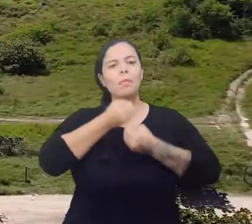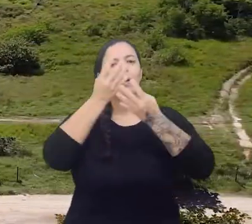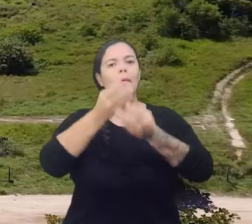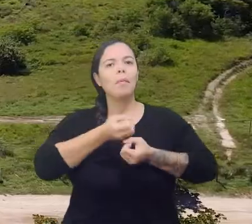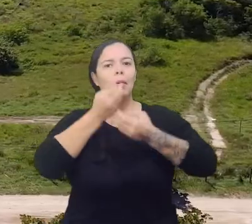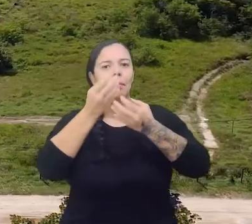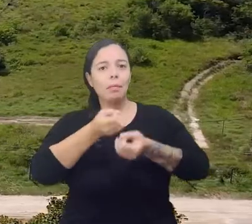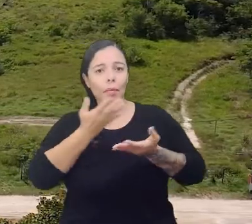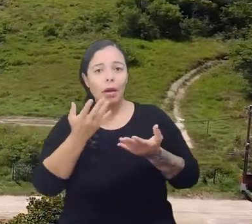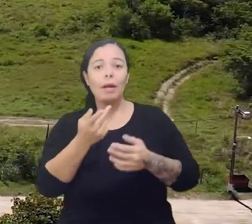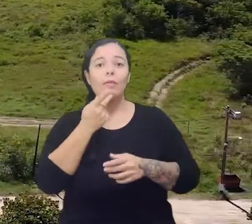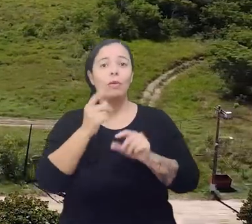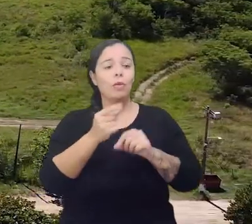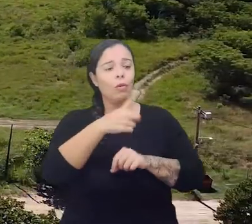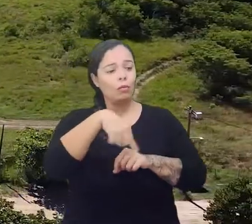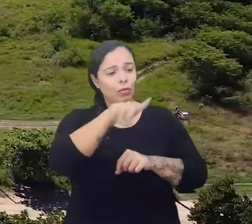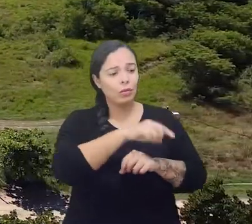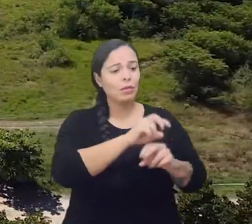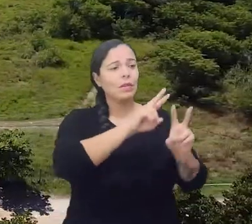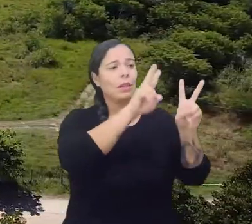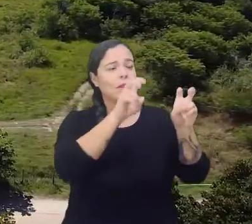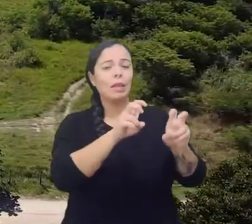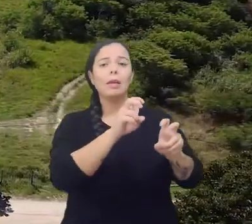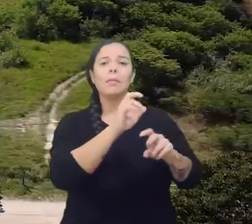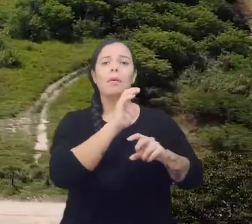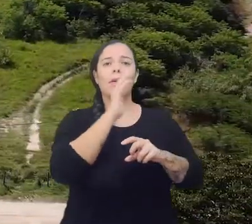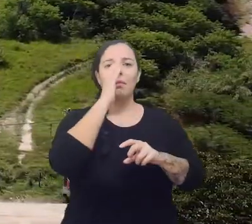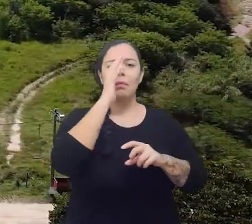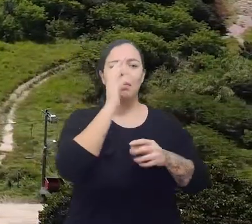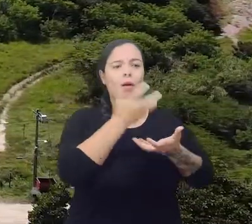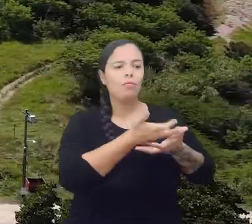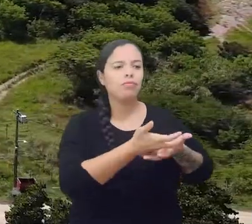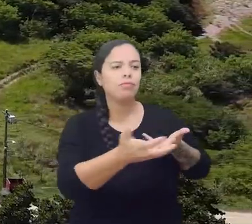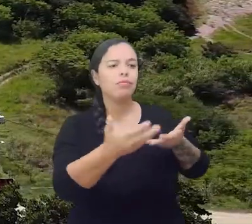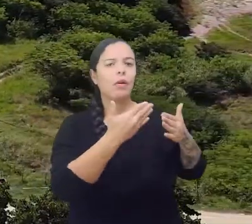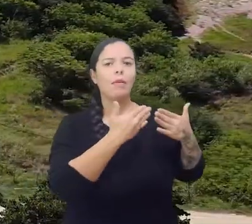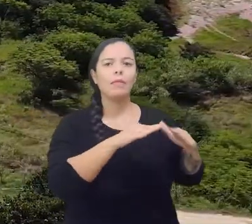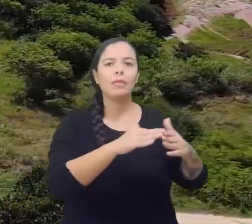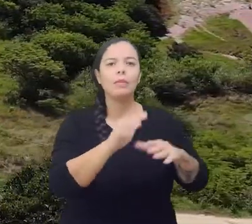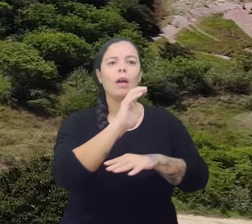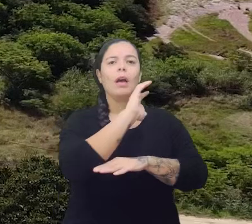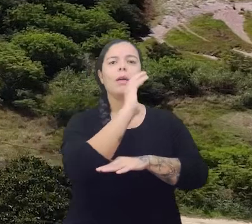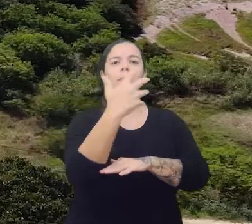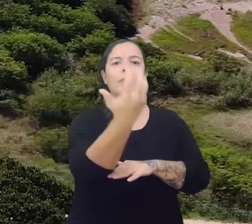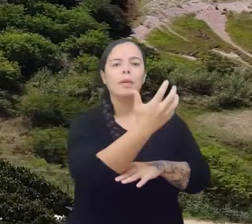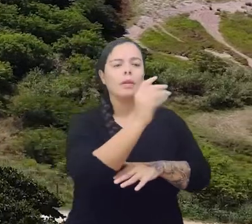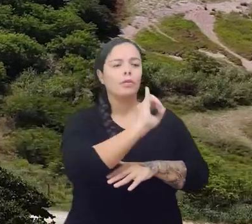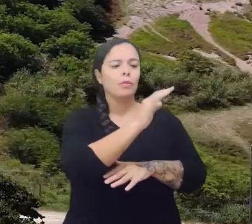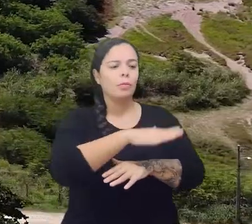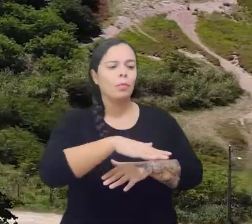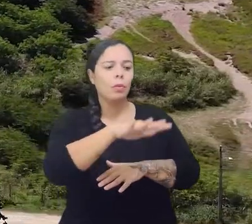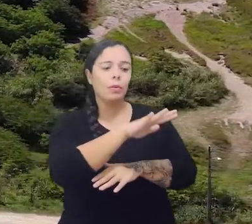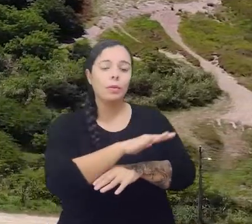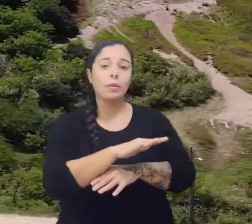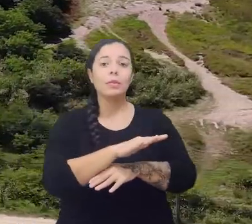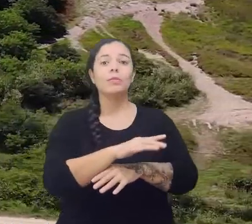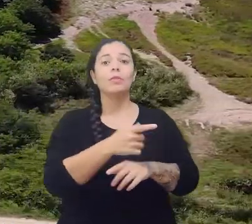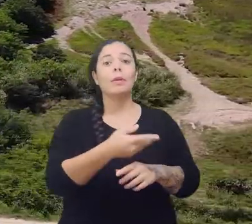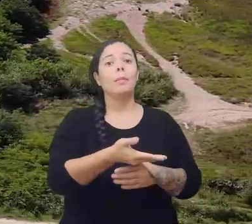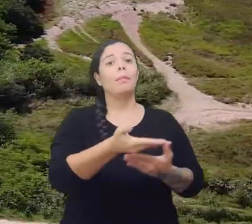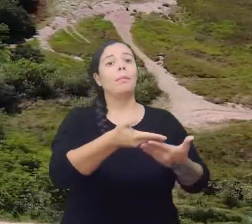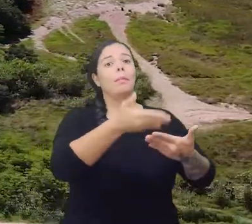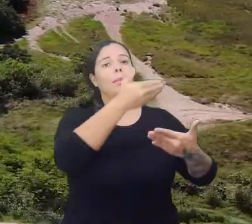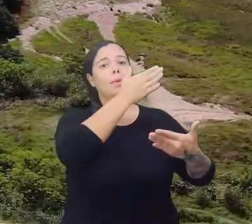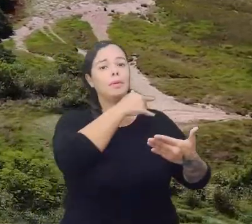ambiente, né, de recuperação ambiental, de importância da restinga, essa área aqui ainda tinha esse valor de